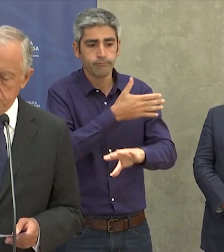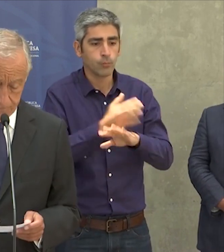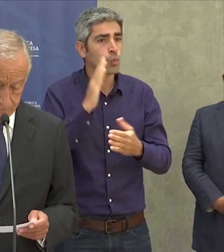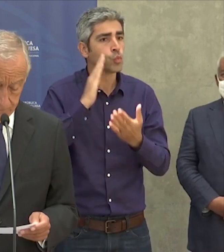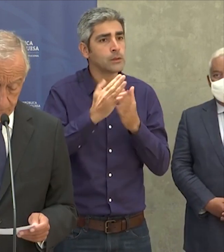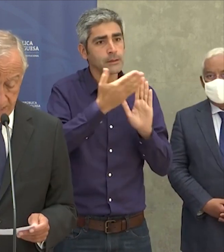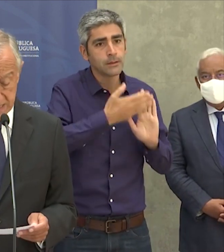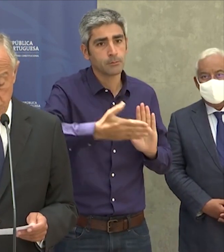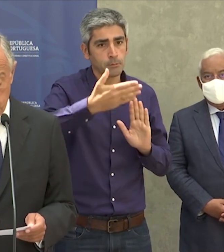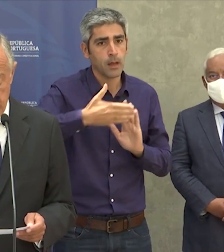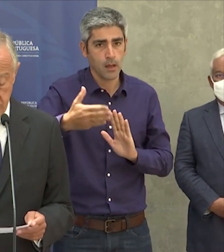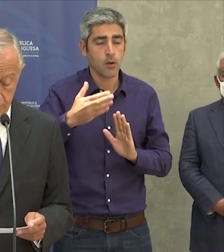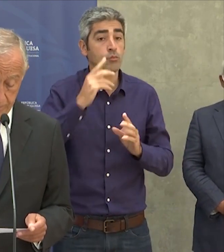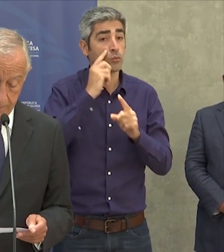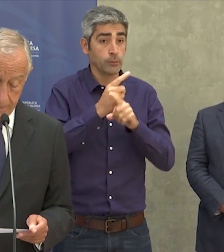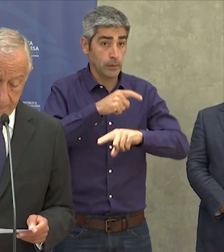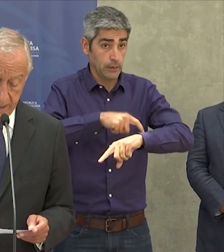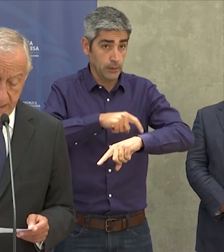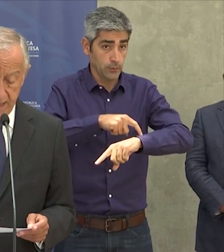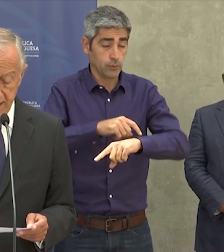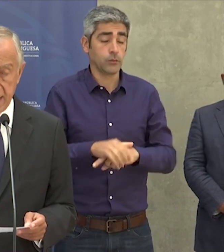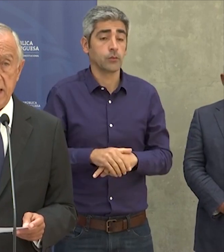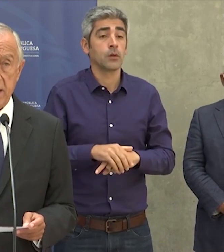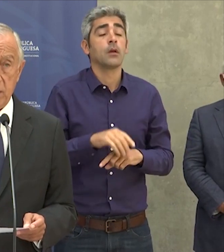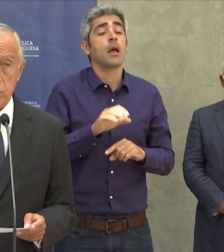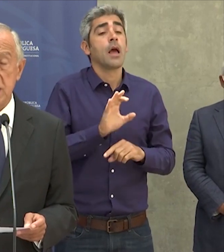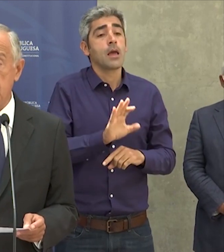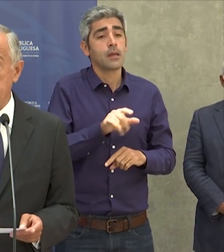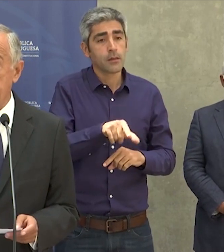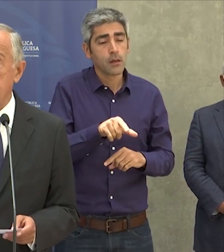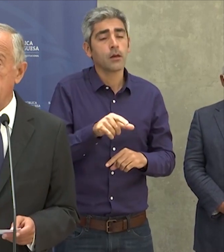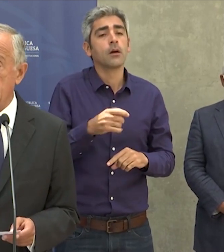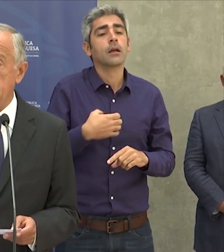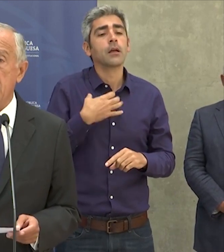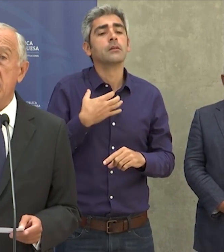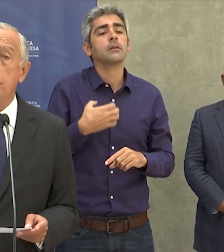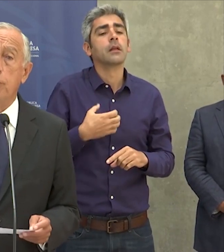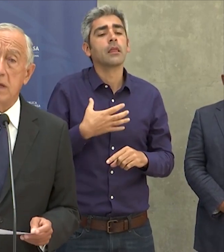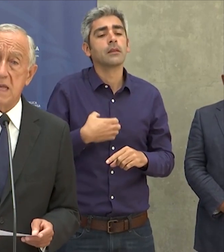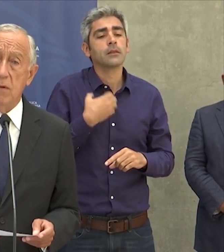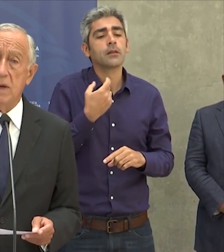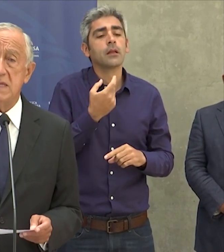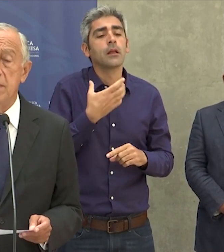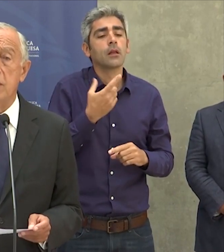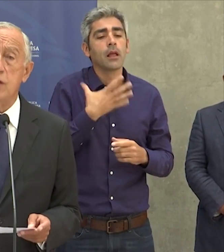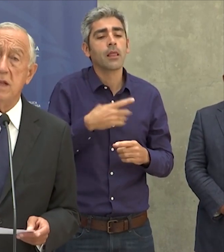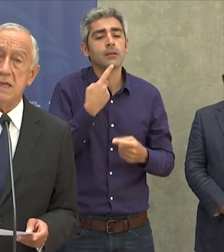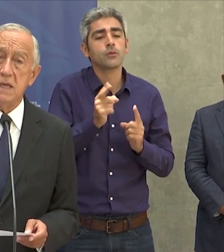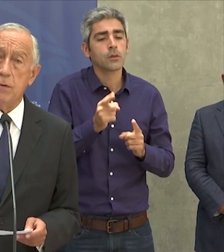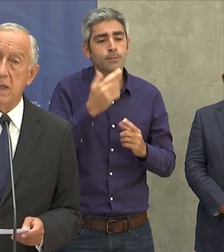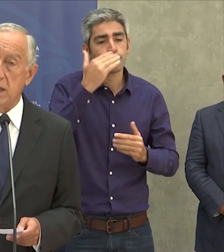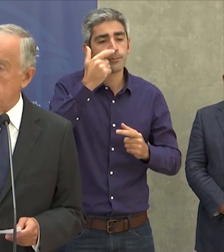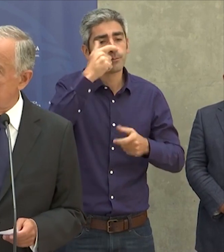semanas. Em simultâneo, ainda o significado que tem a população acima dos